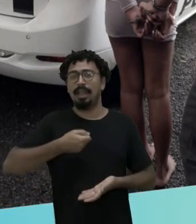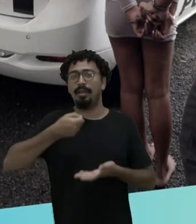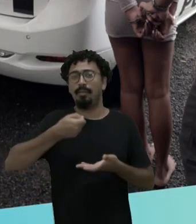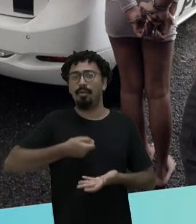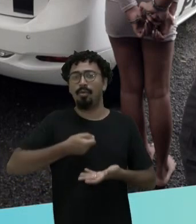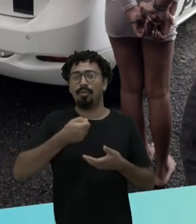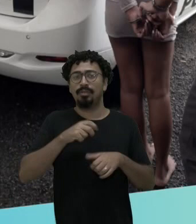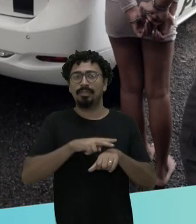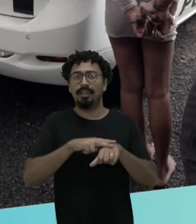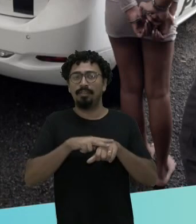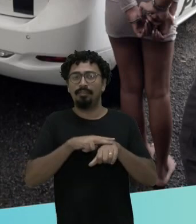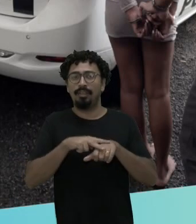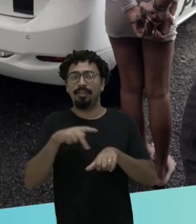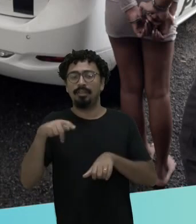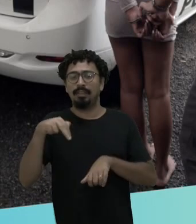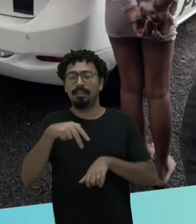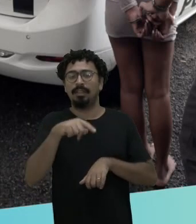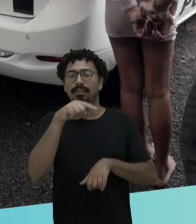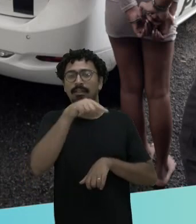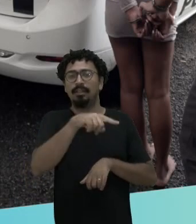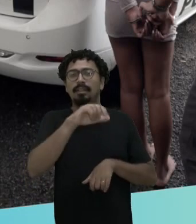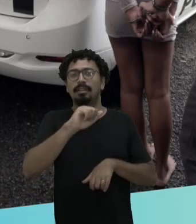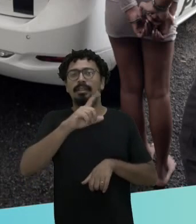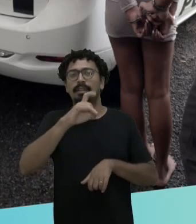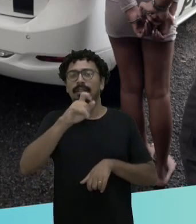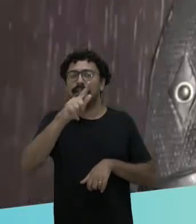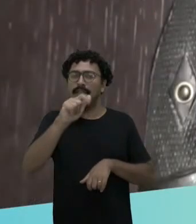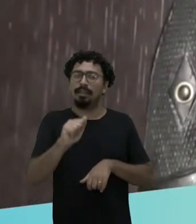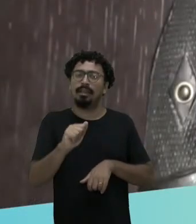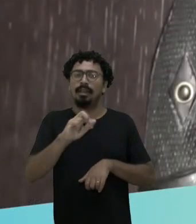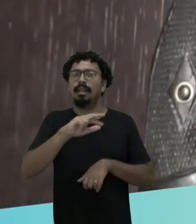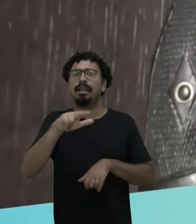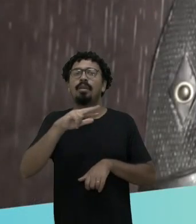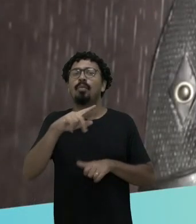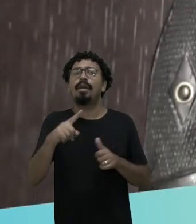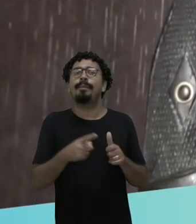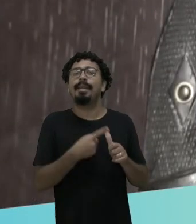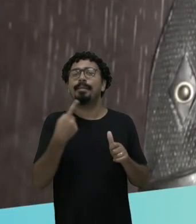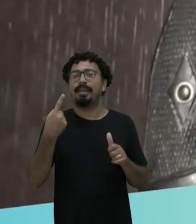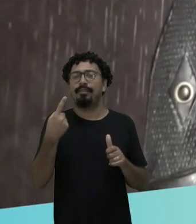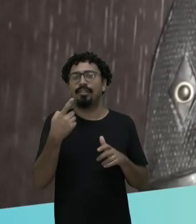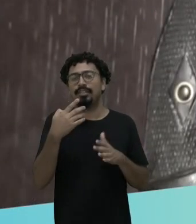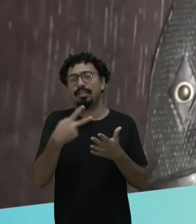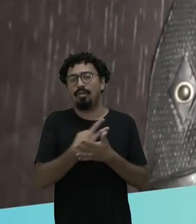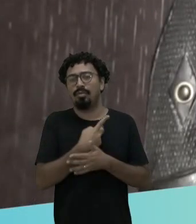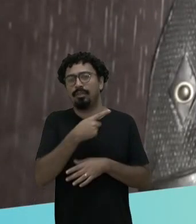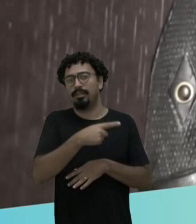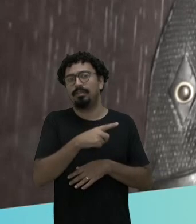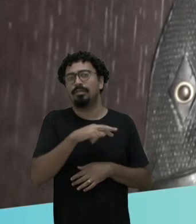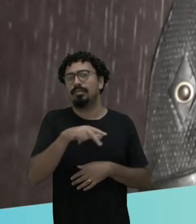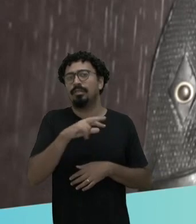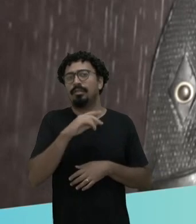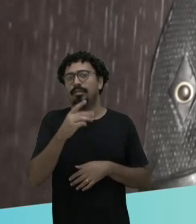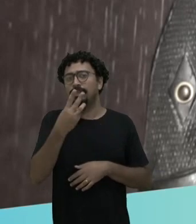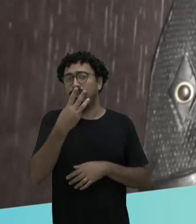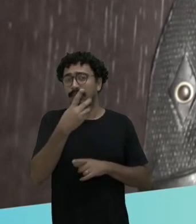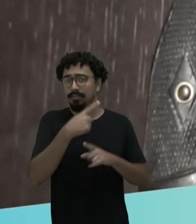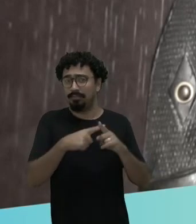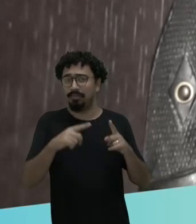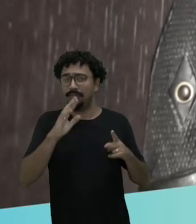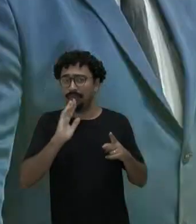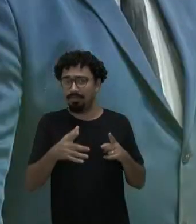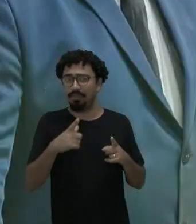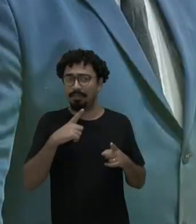desfilando lá na adega. E não é a primeira vez, vereador Murilo, não é a primeira vez. É o terceiro homicídio que tem